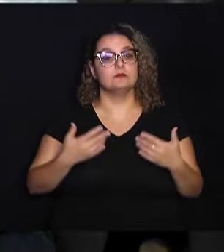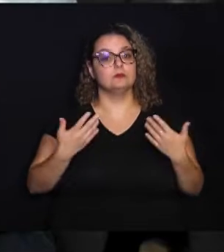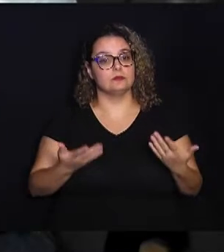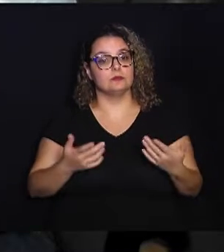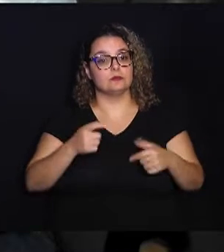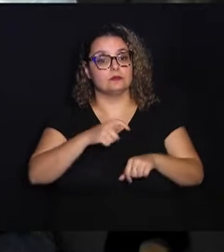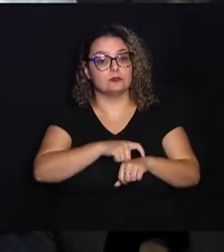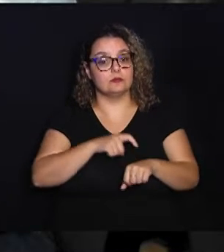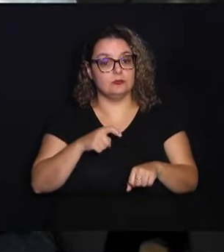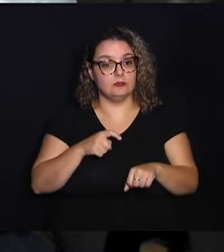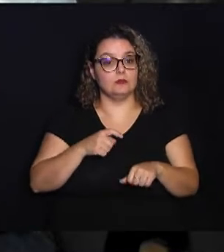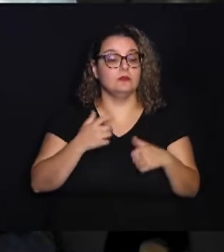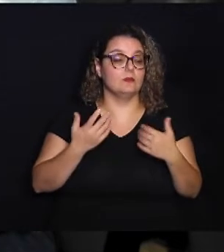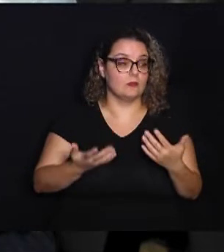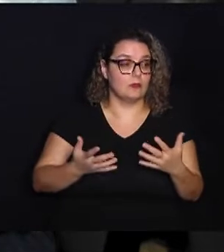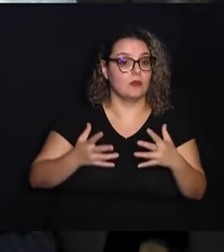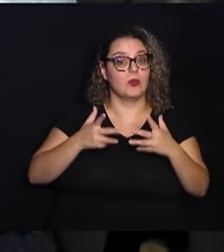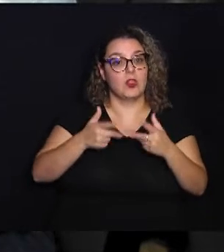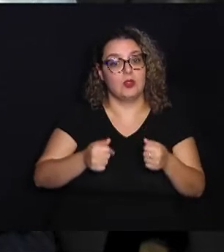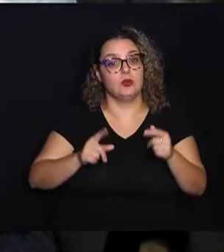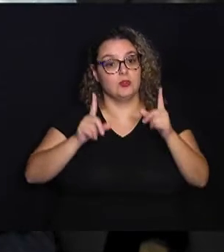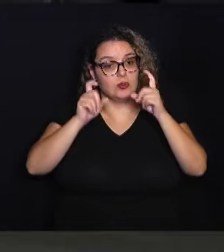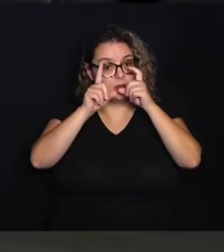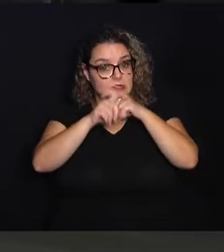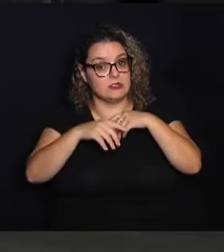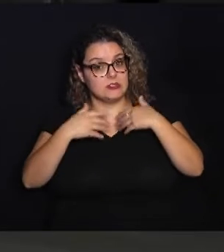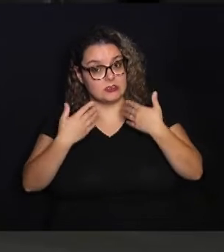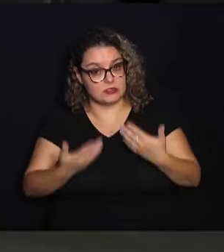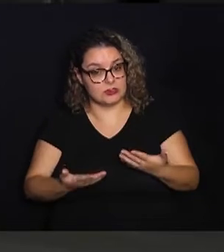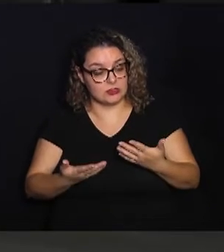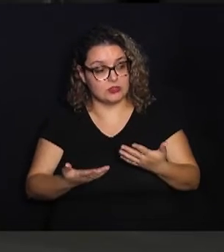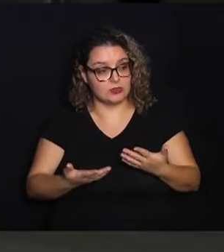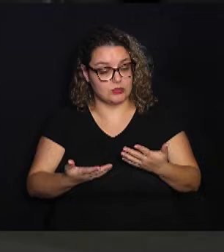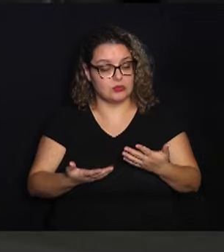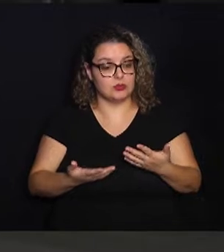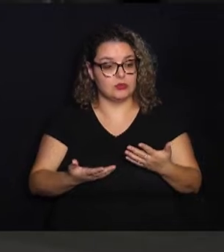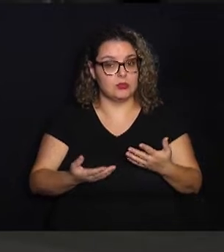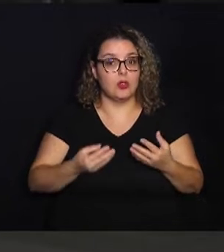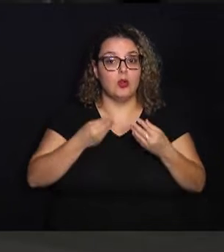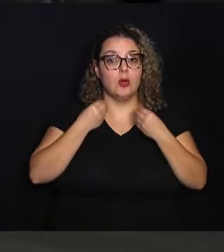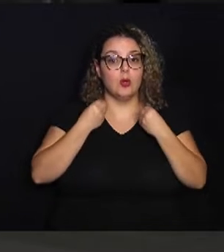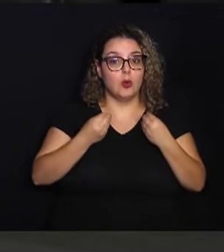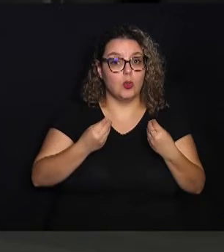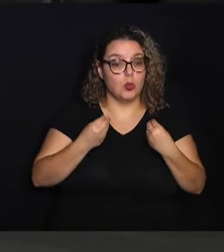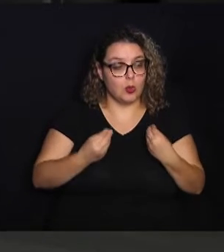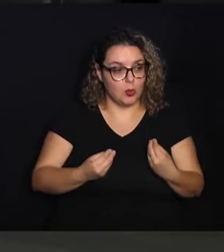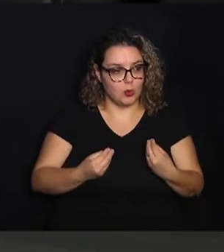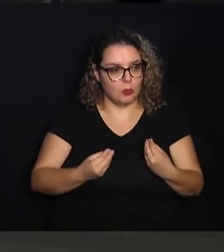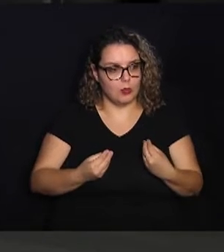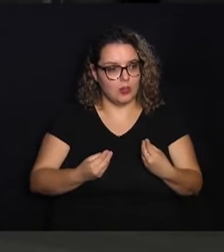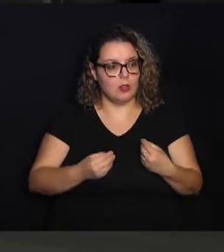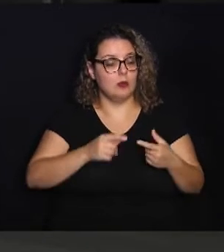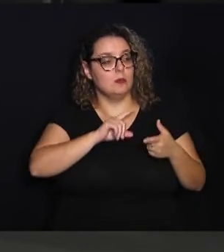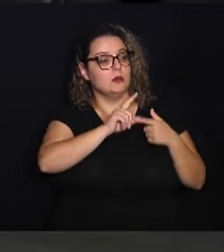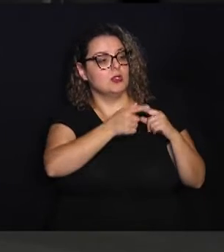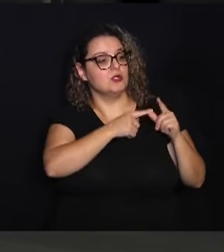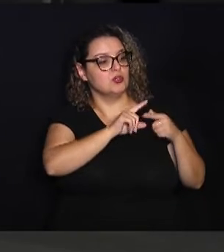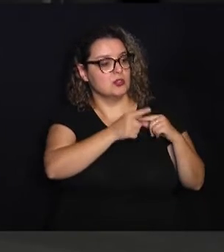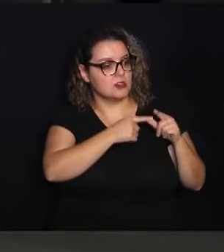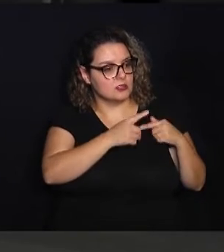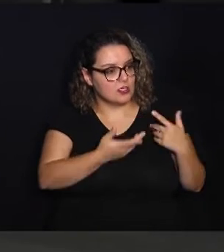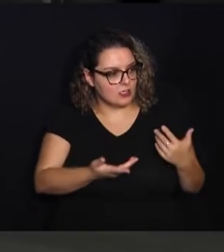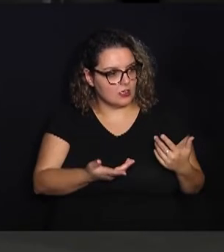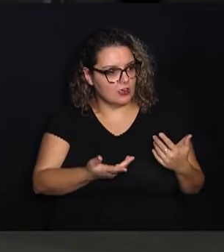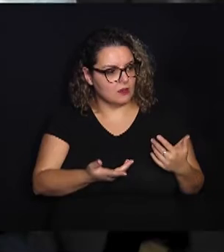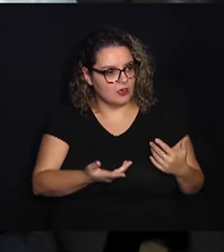naquele período, apesar de todas essas dificuldades, né, como que foi o Major Jaime